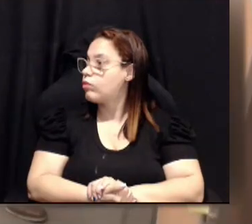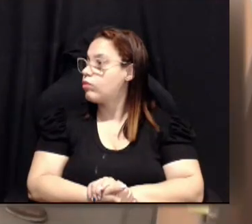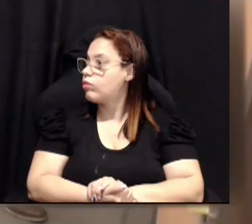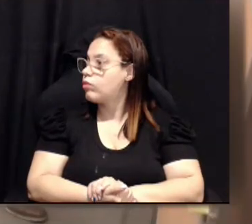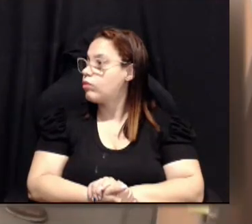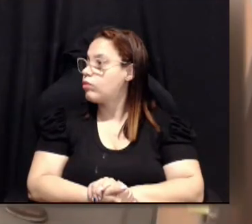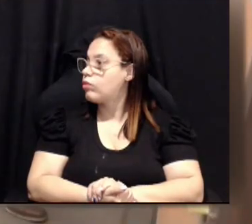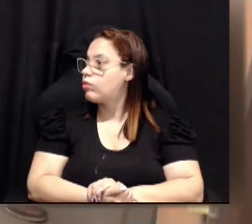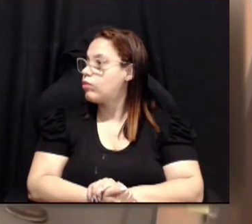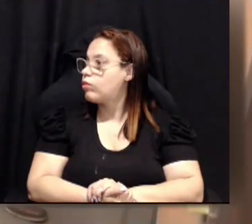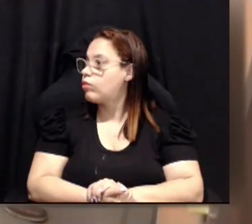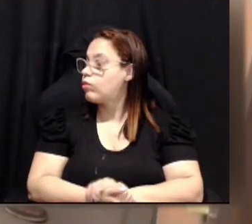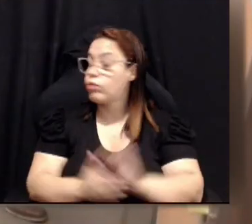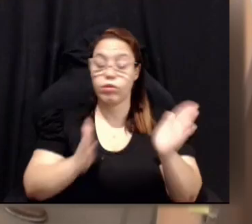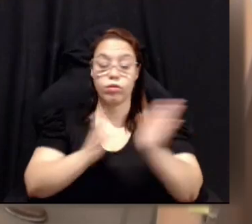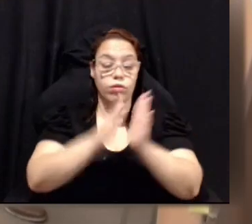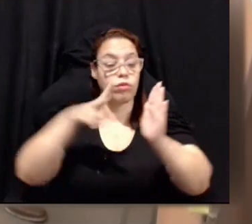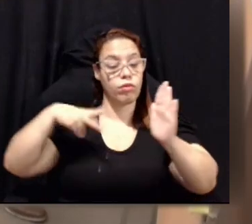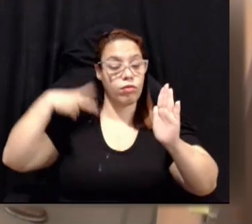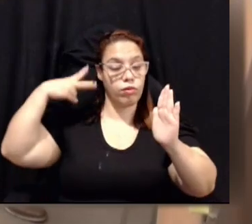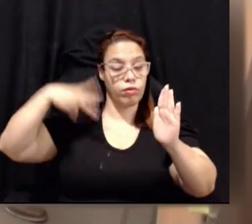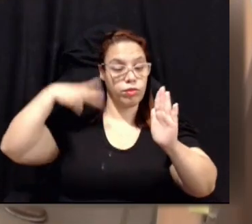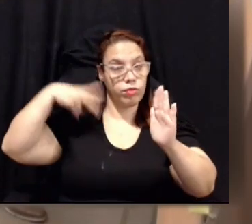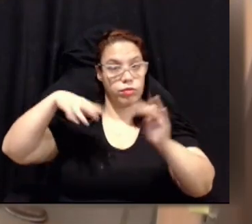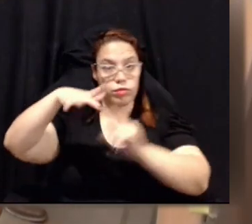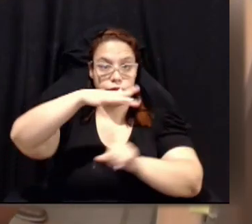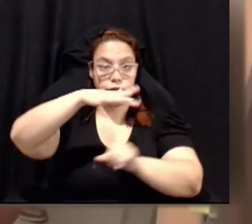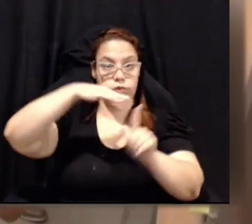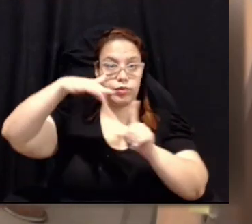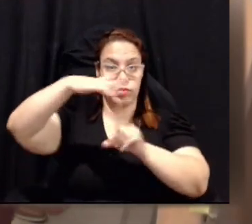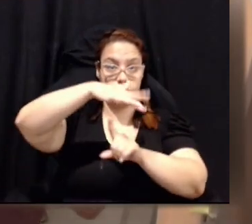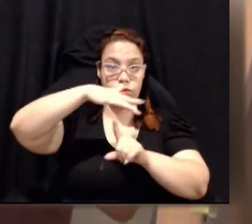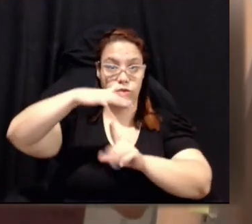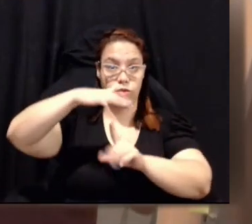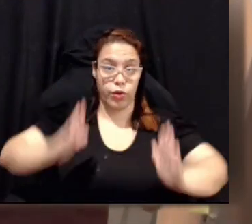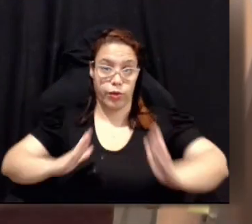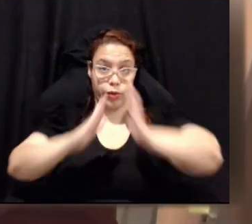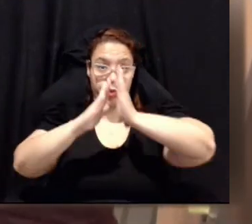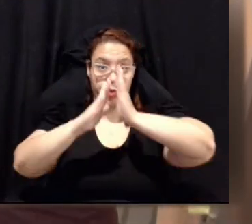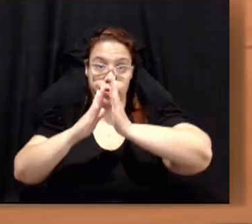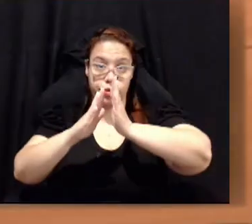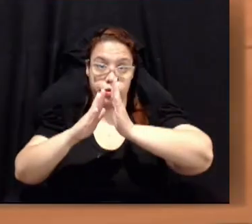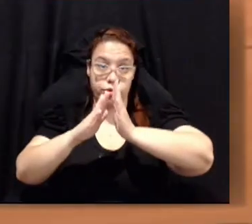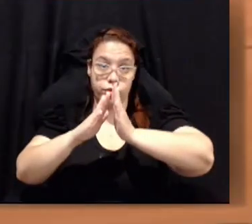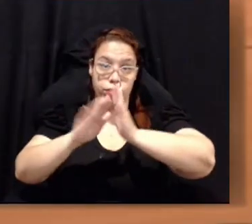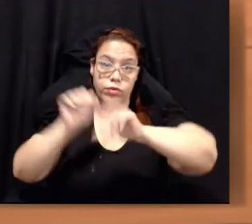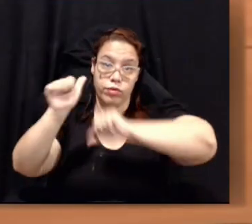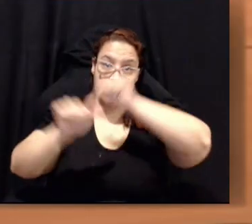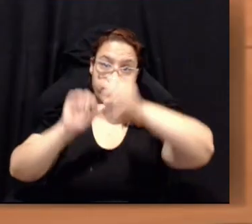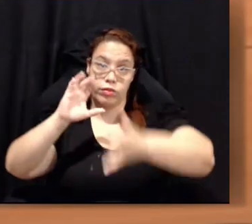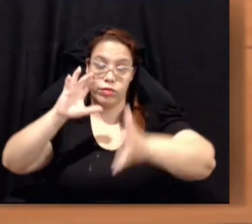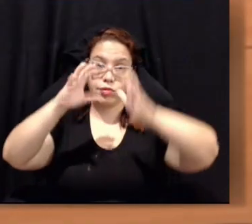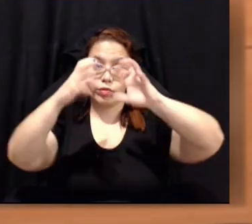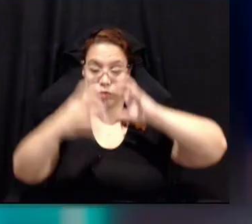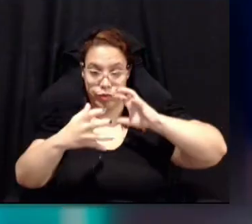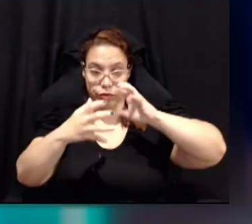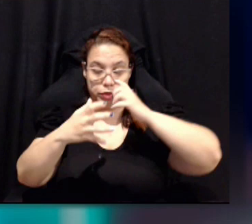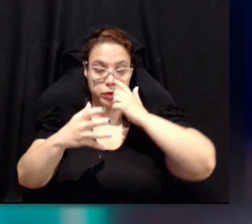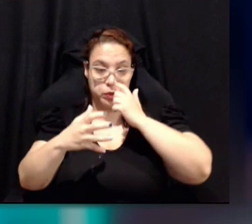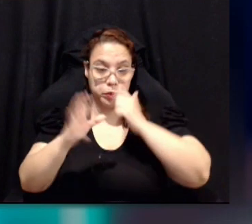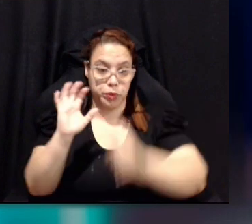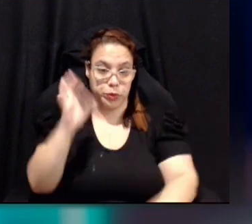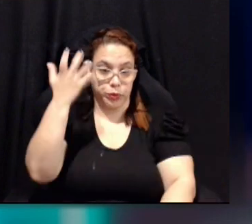A Frente Parlamentar do Meio Ambiente e de Enfrentamento aos Efeitos das Mudanças Climáticas realizou a